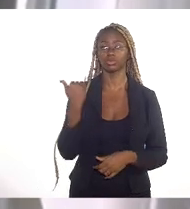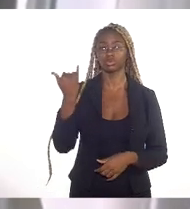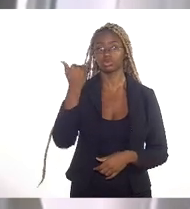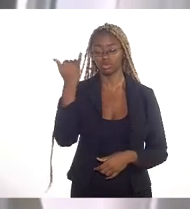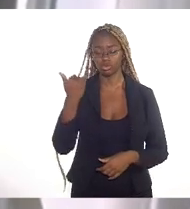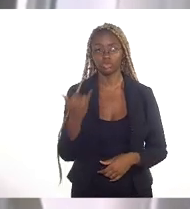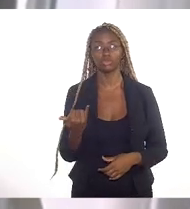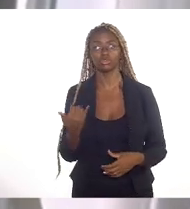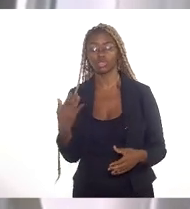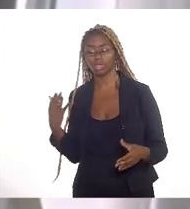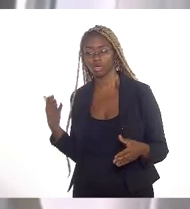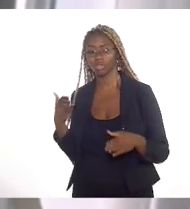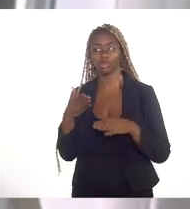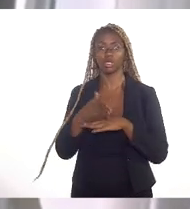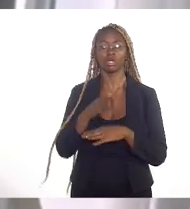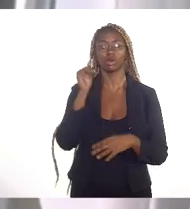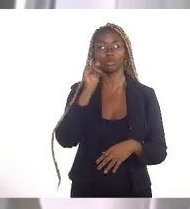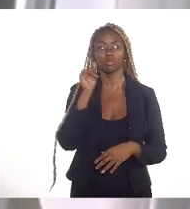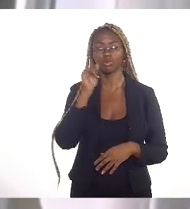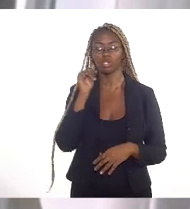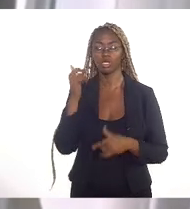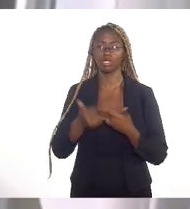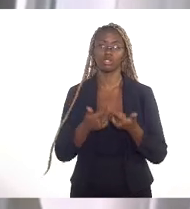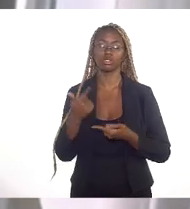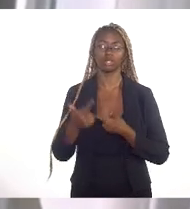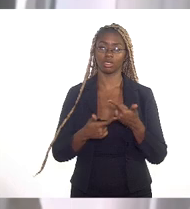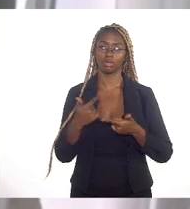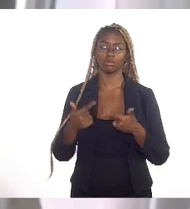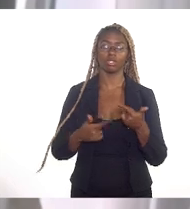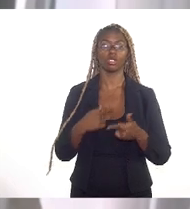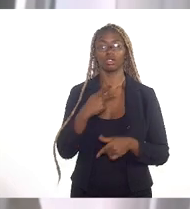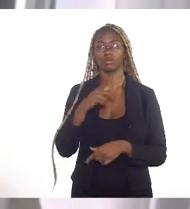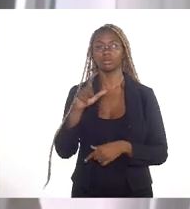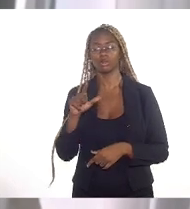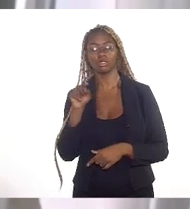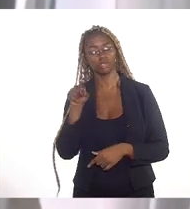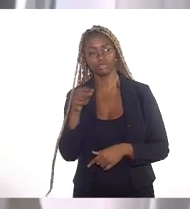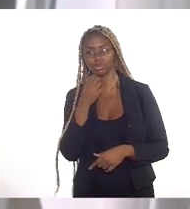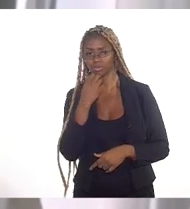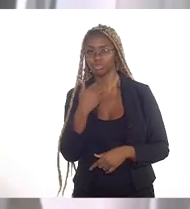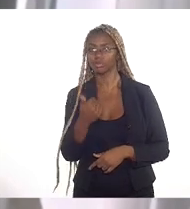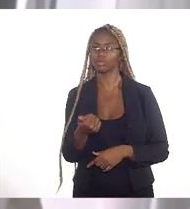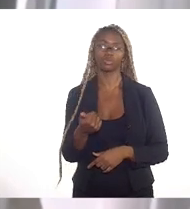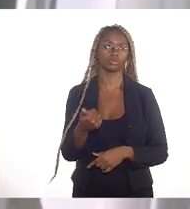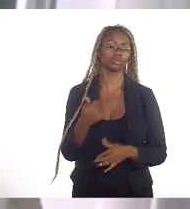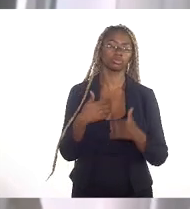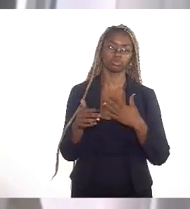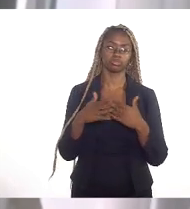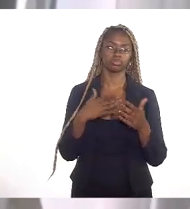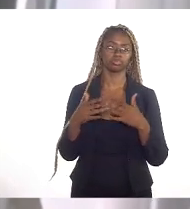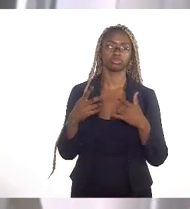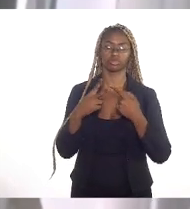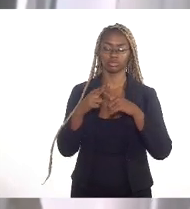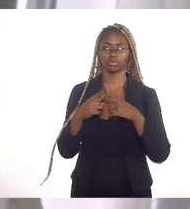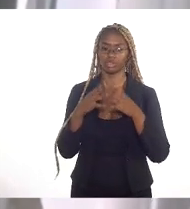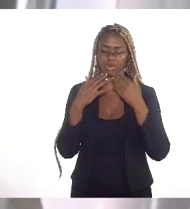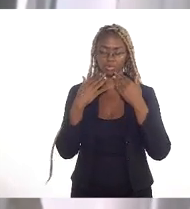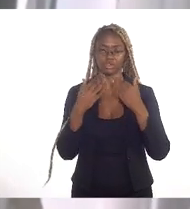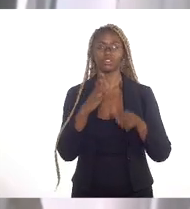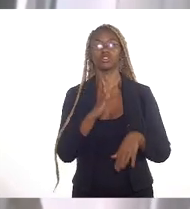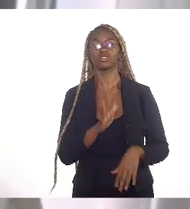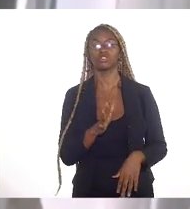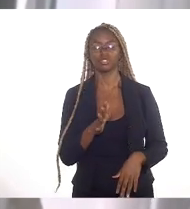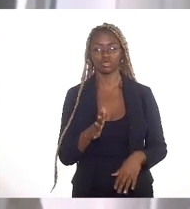assegurar a inserção das mulheres no ambiente de trabalho. O projeto é meritório, independente das emendas que eu já apresentei em